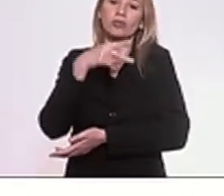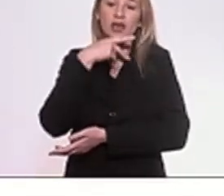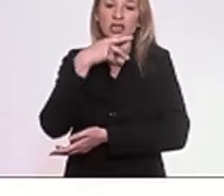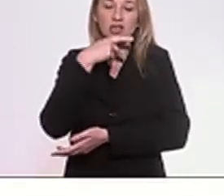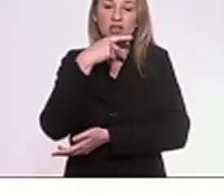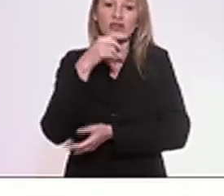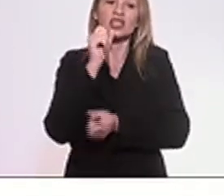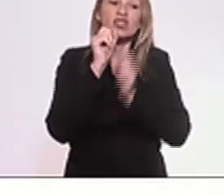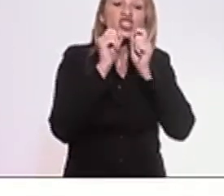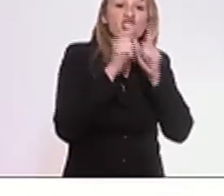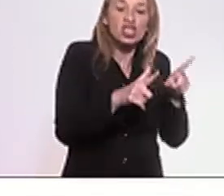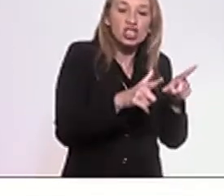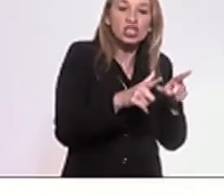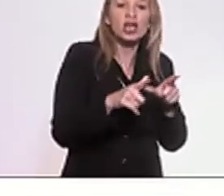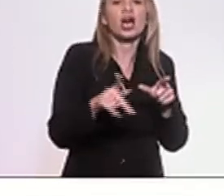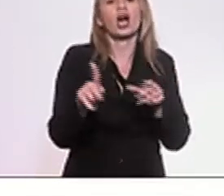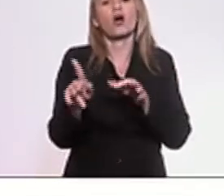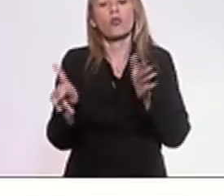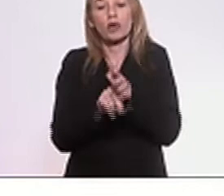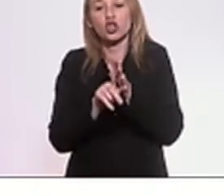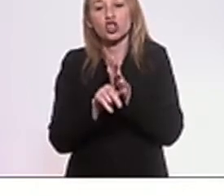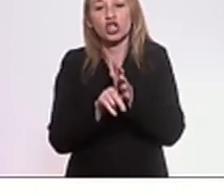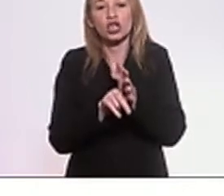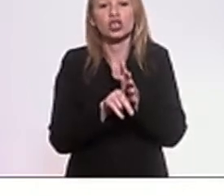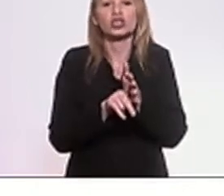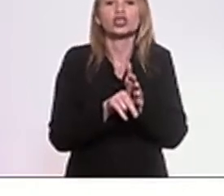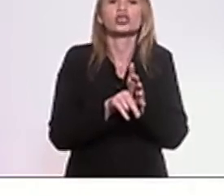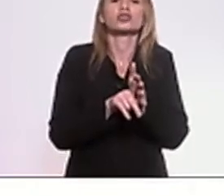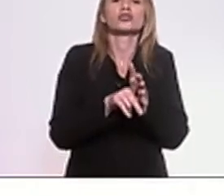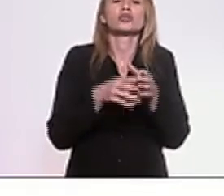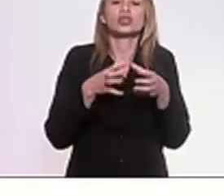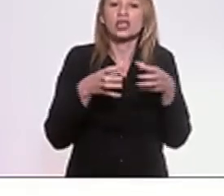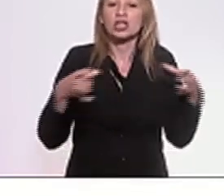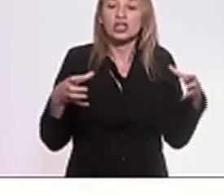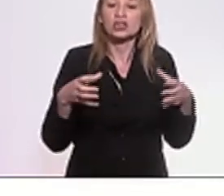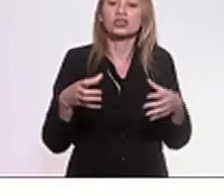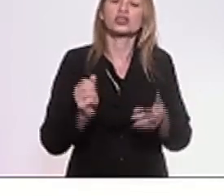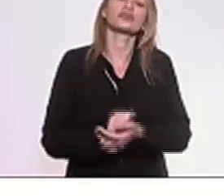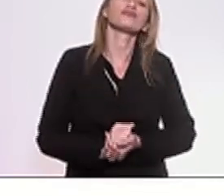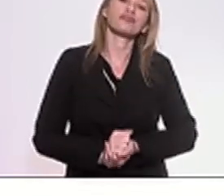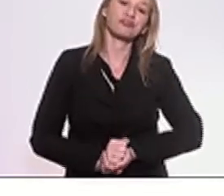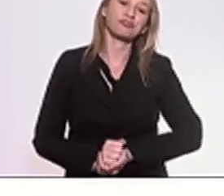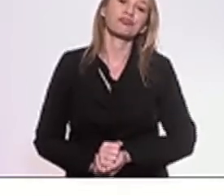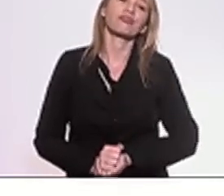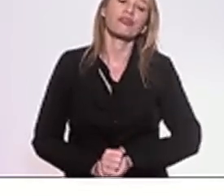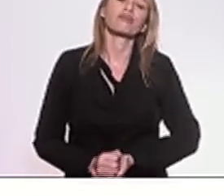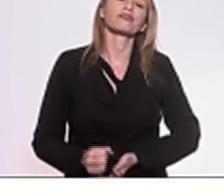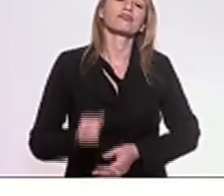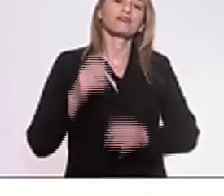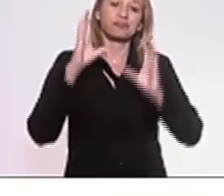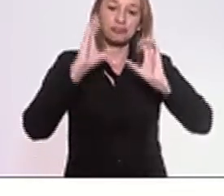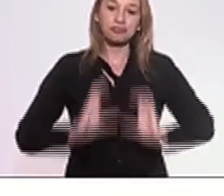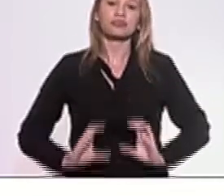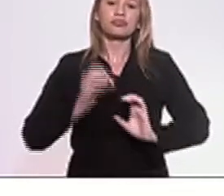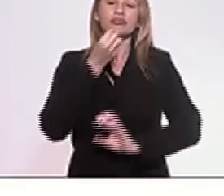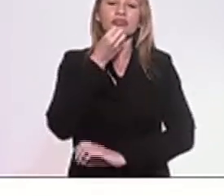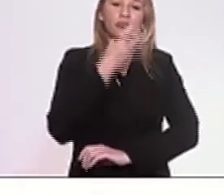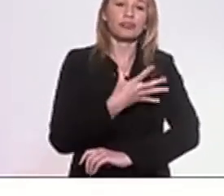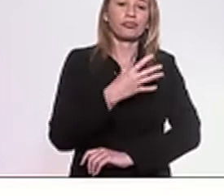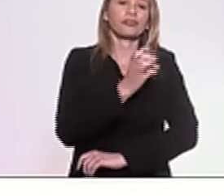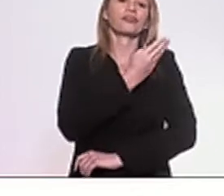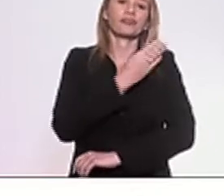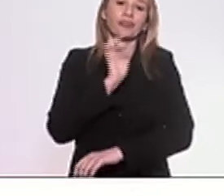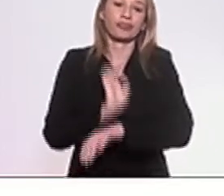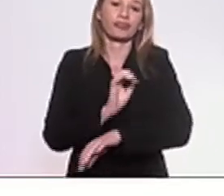plenário criticar um projeto de tamanha significância para os cidadãos de bem do Estado do